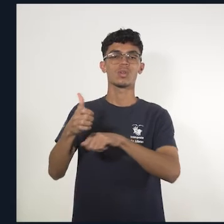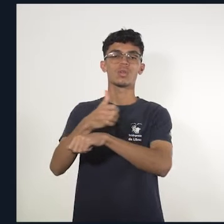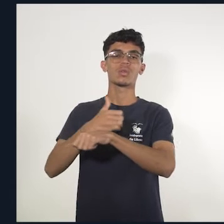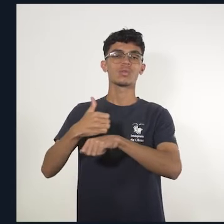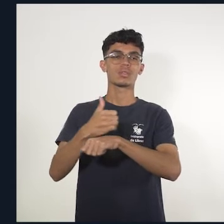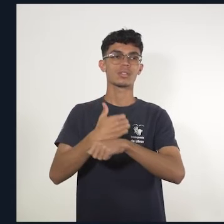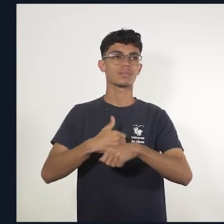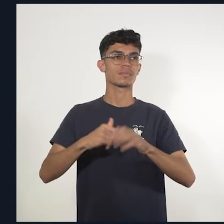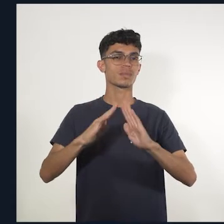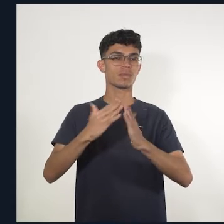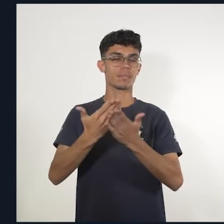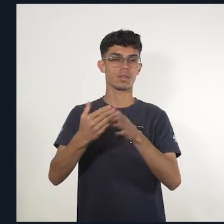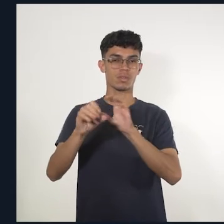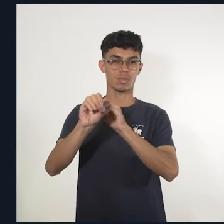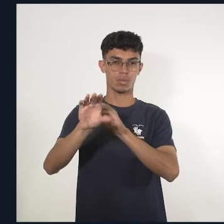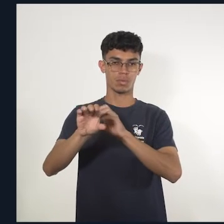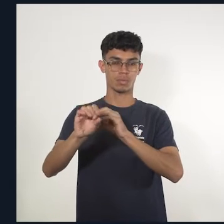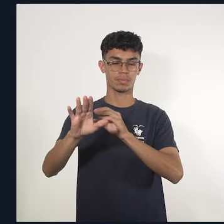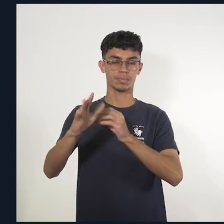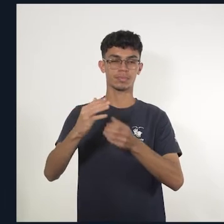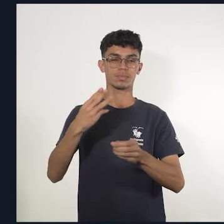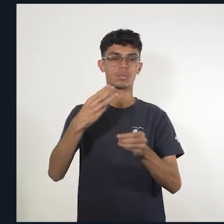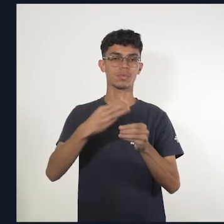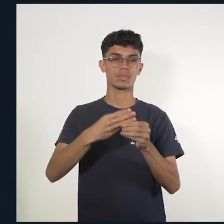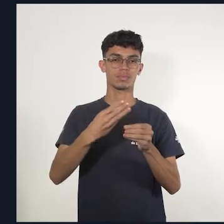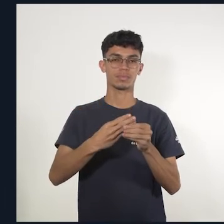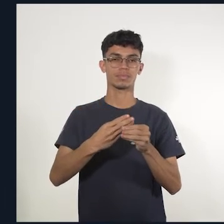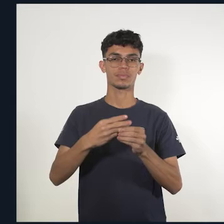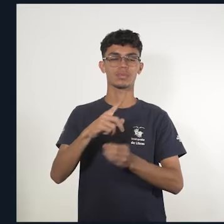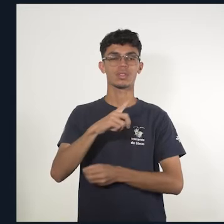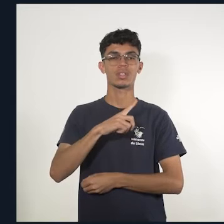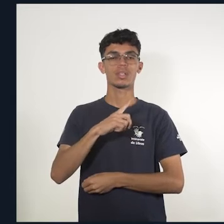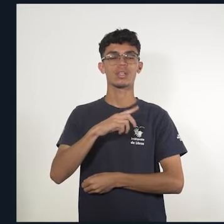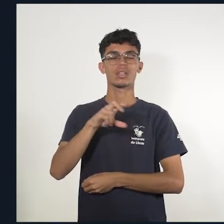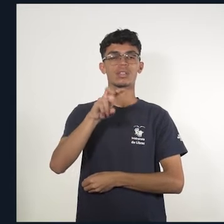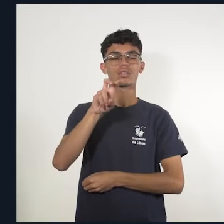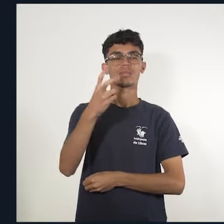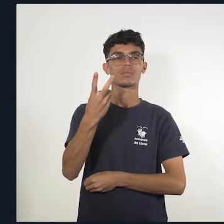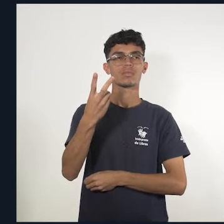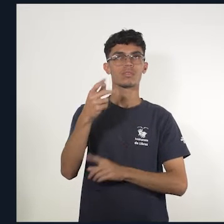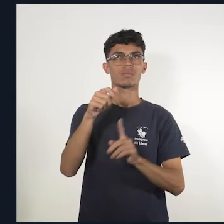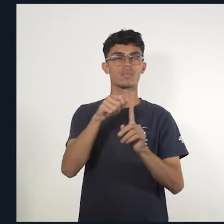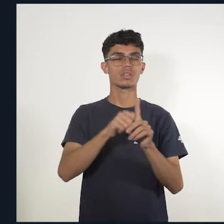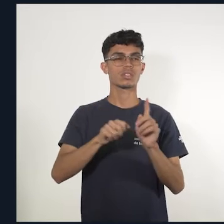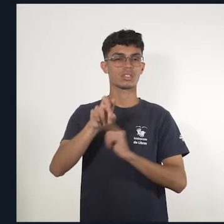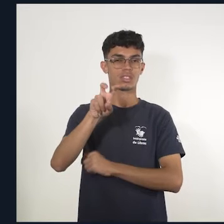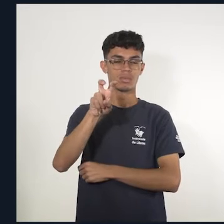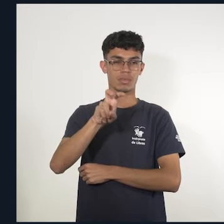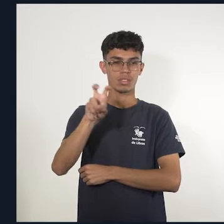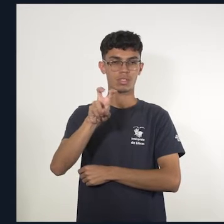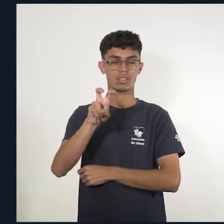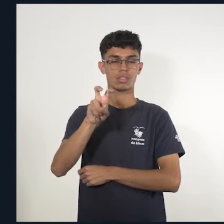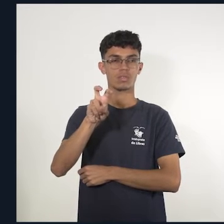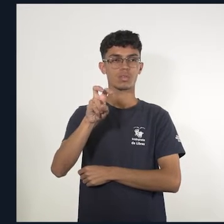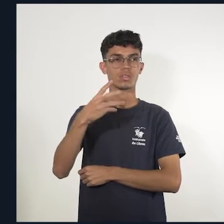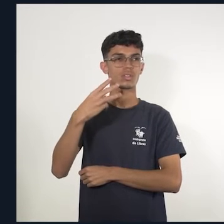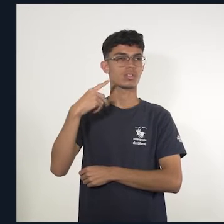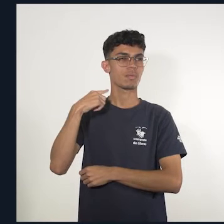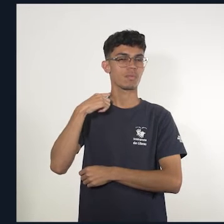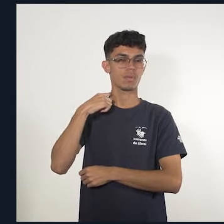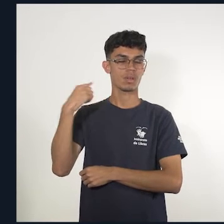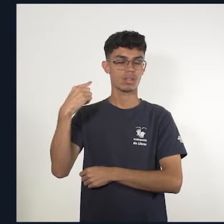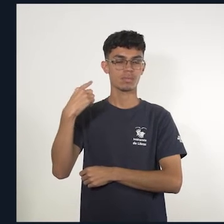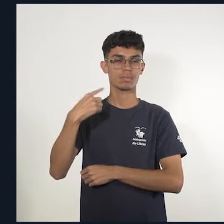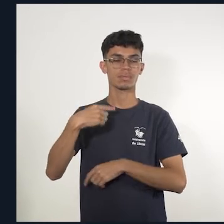da rede municipal de ensino. Período de coleta foi de 5/4 a 8/4. O público-alvo dos profissionais da